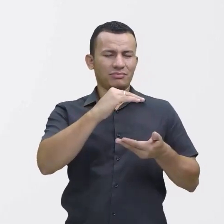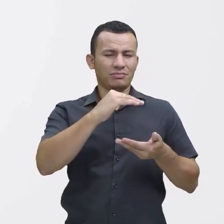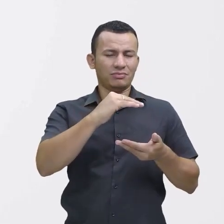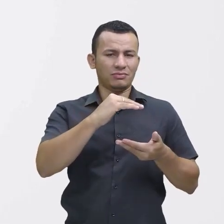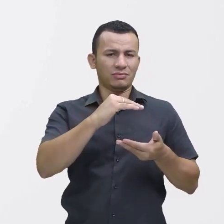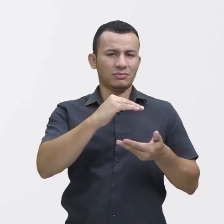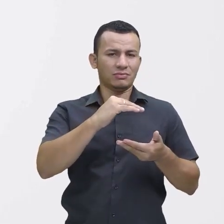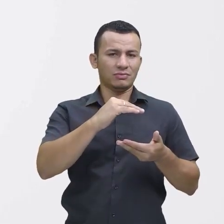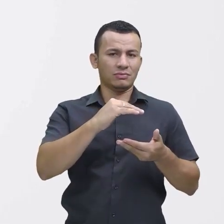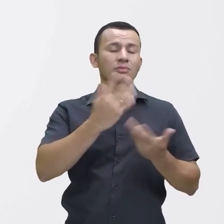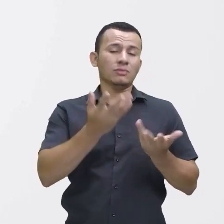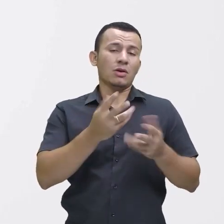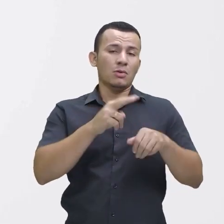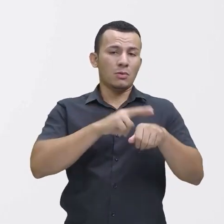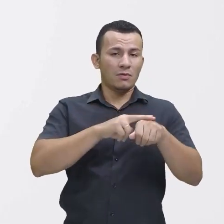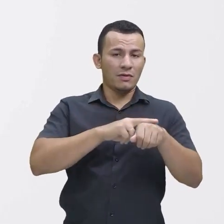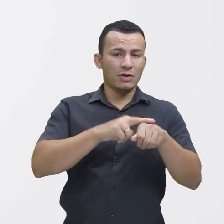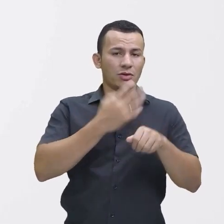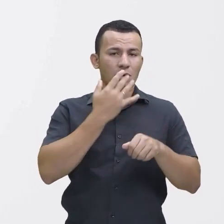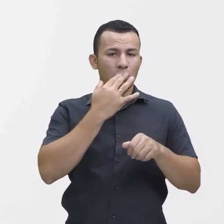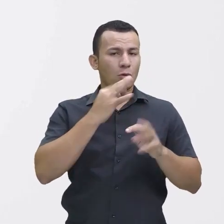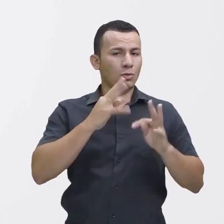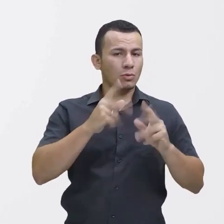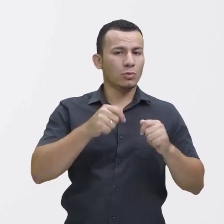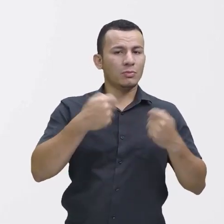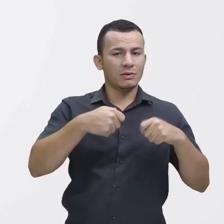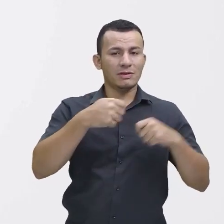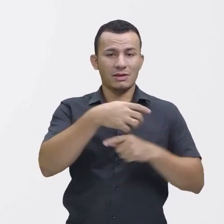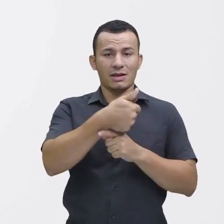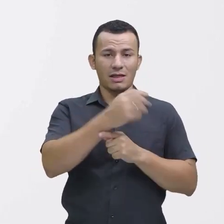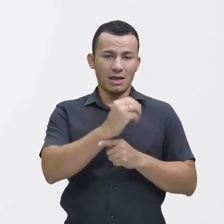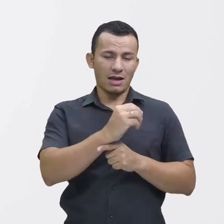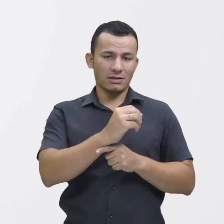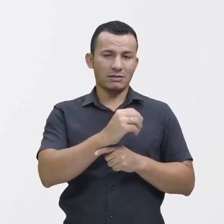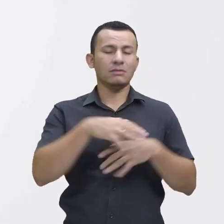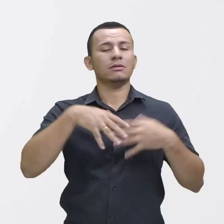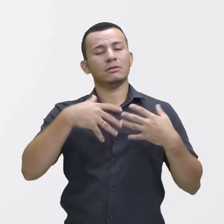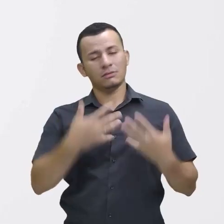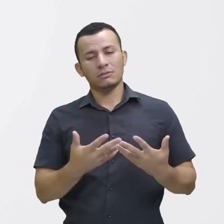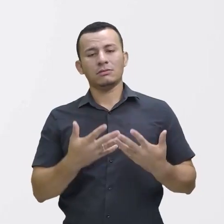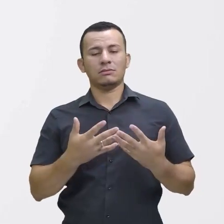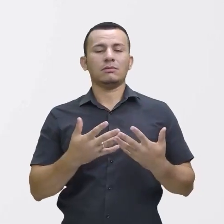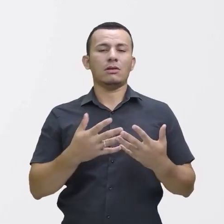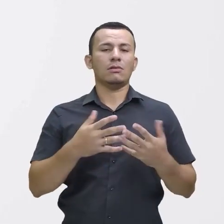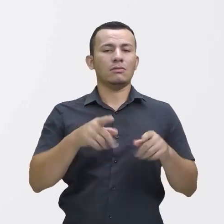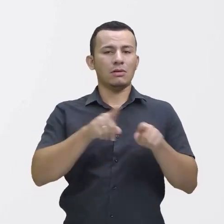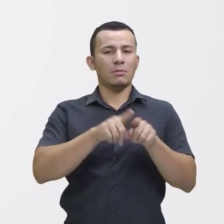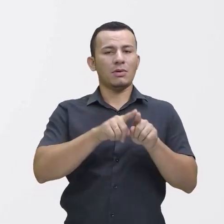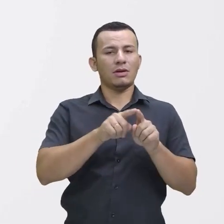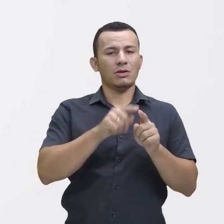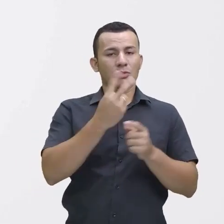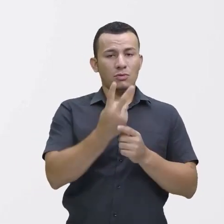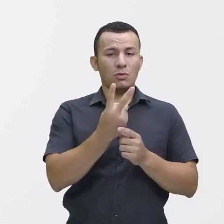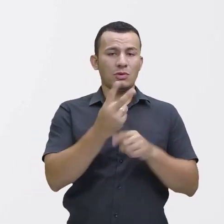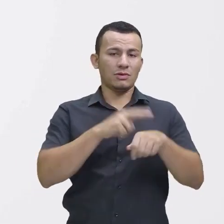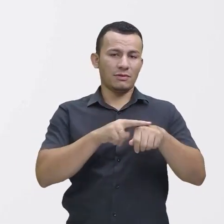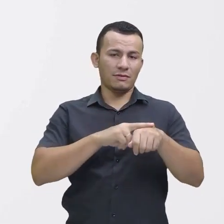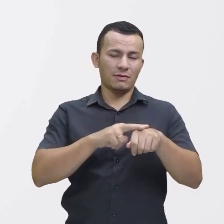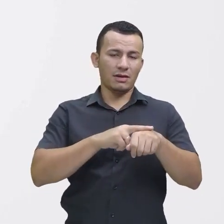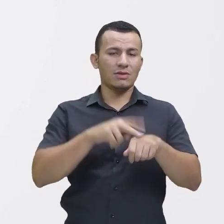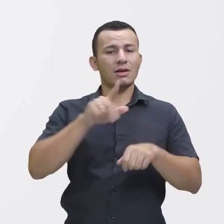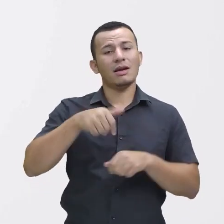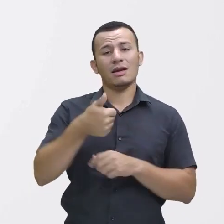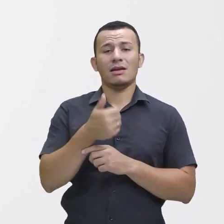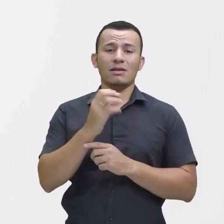todos os pacotes verdes têm que estar 10, então descobrimos que aqui também é 10. E se todos os verdes